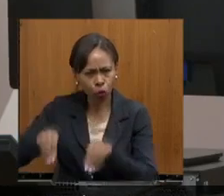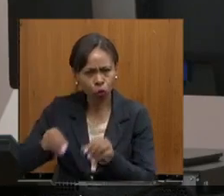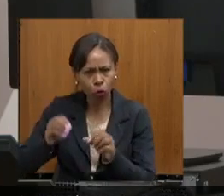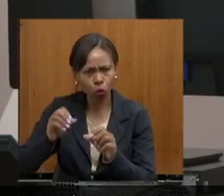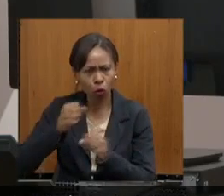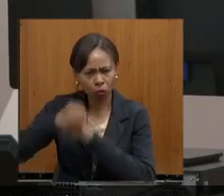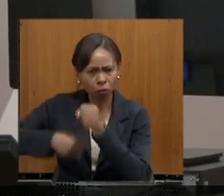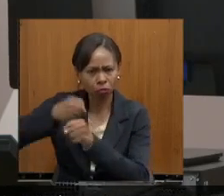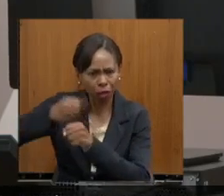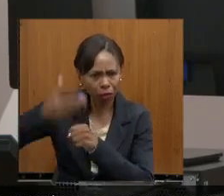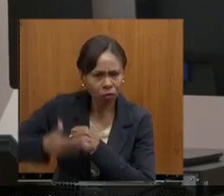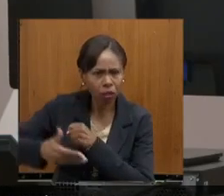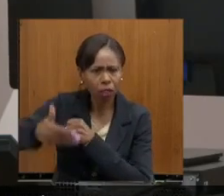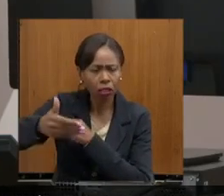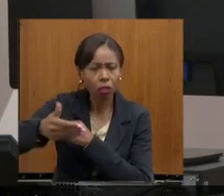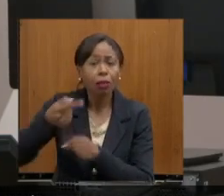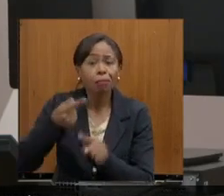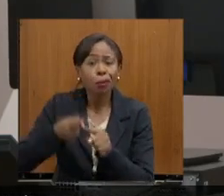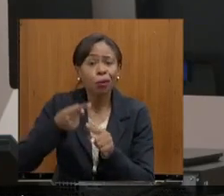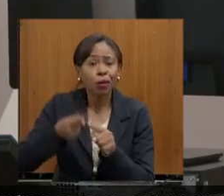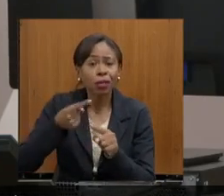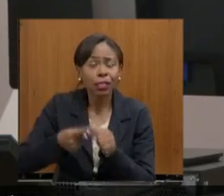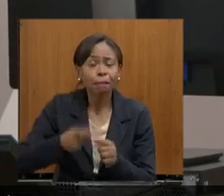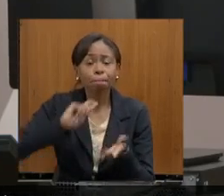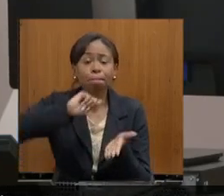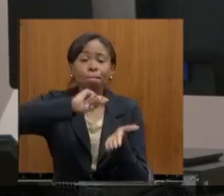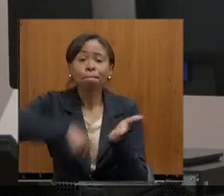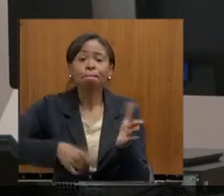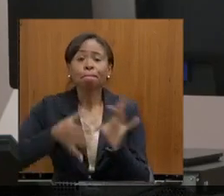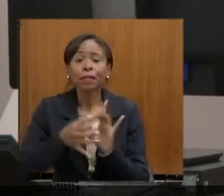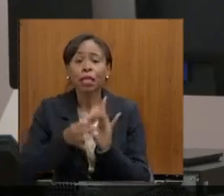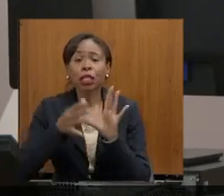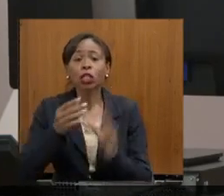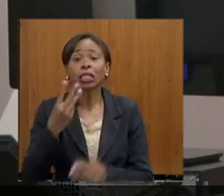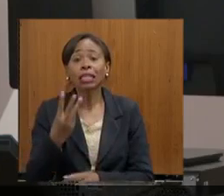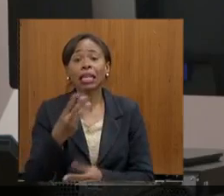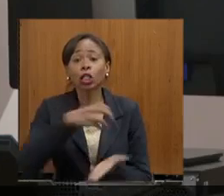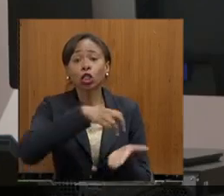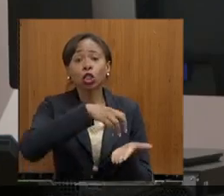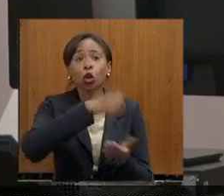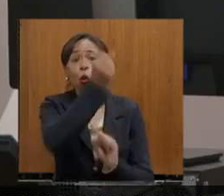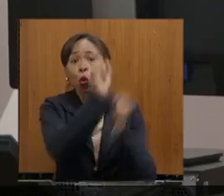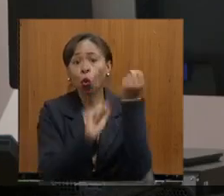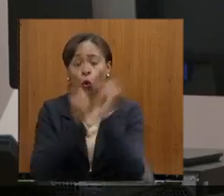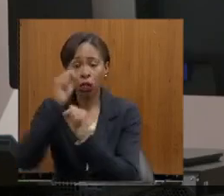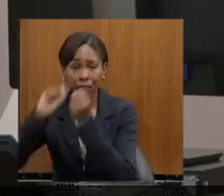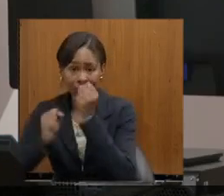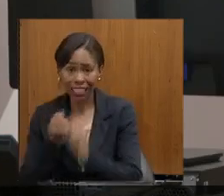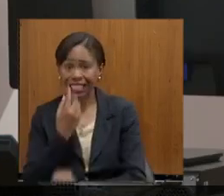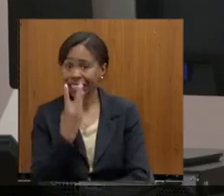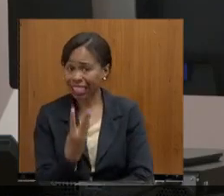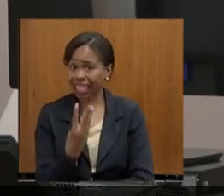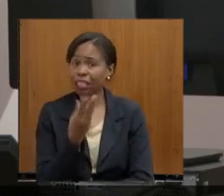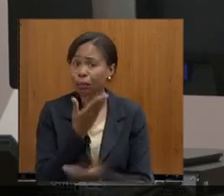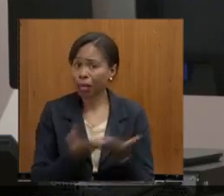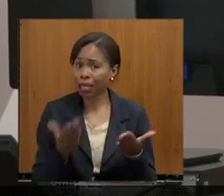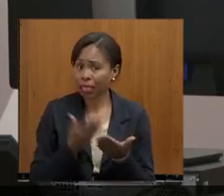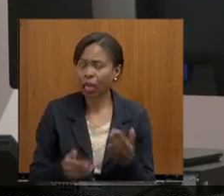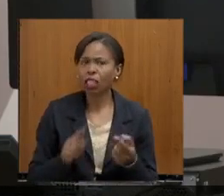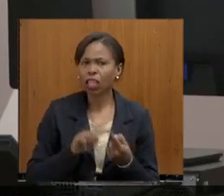está chegando ao fim à concessão de três grandes usinas entre elas a usina da embarcação